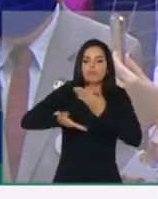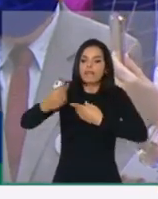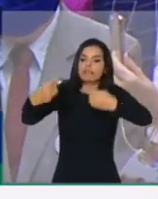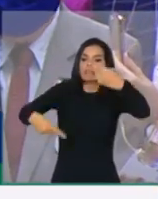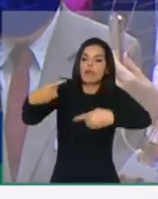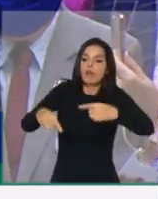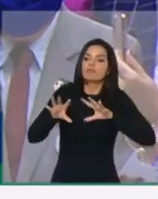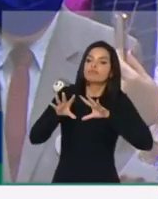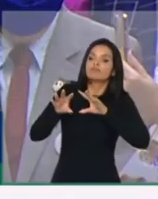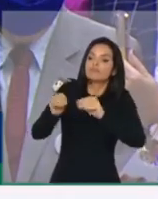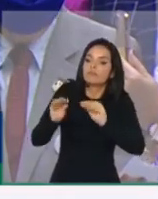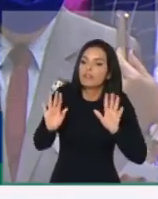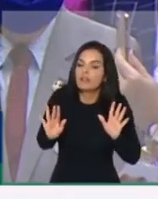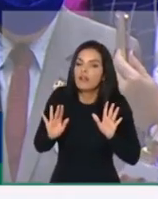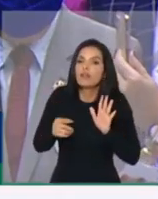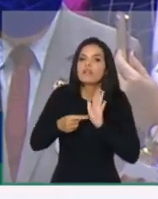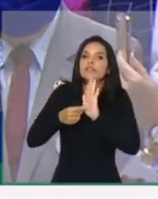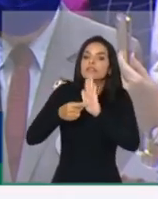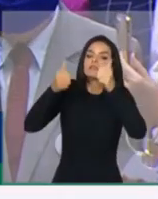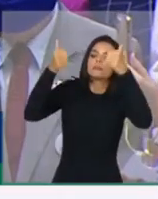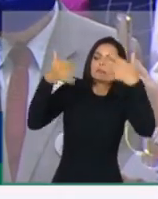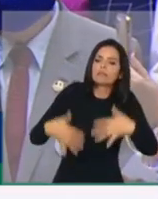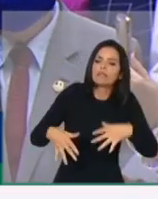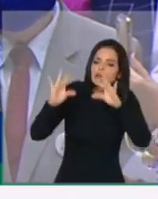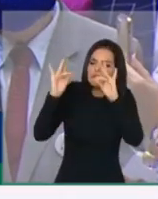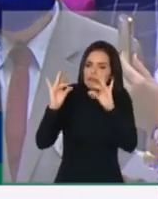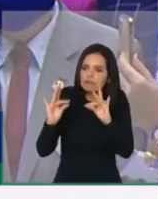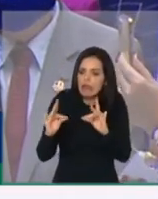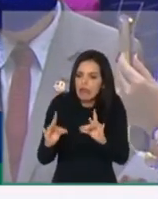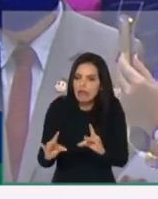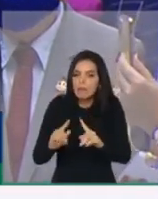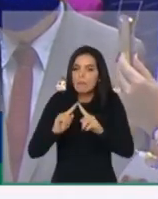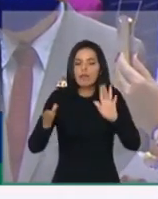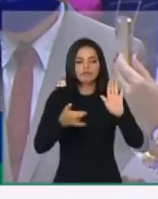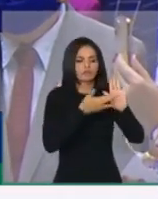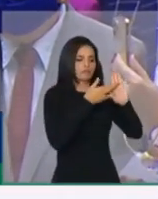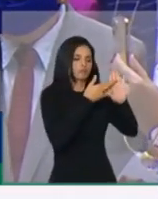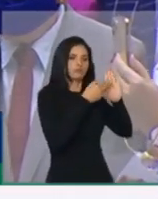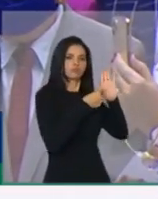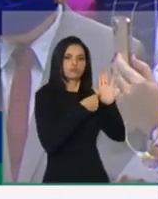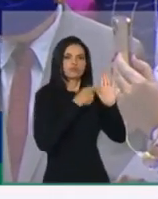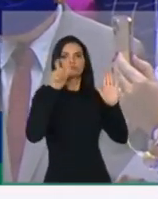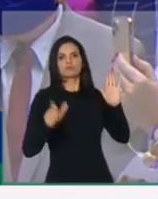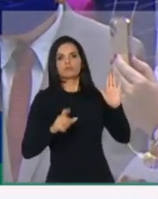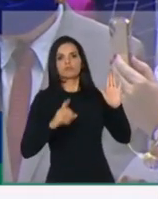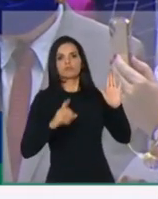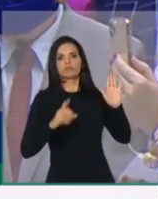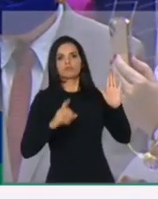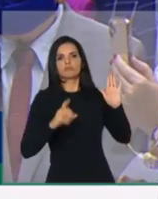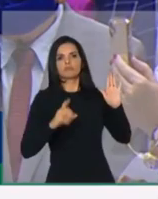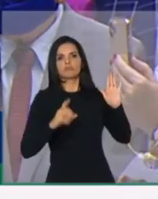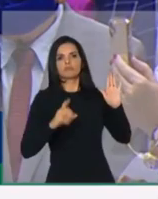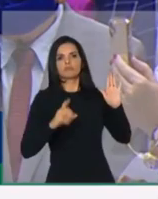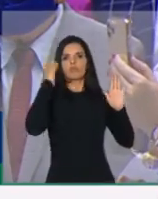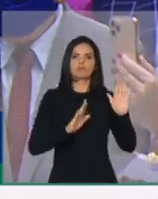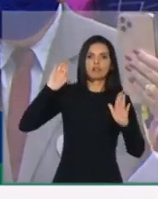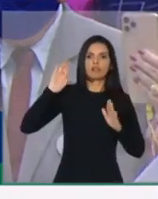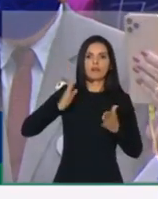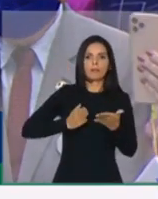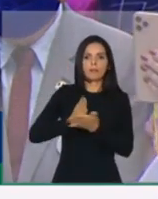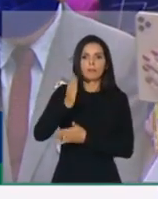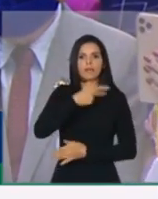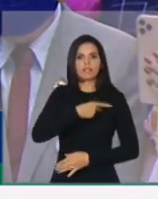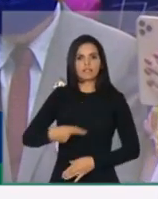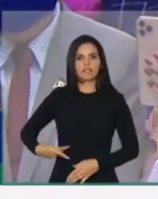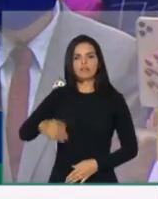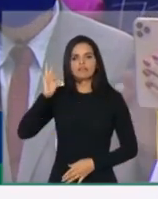debates, pontua, mas determina o regimento. Quando um deputado assume o mais alto posto dessa casa,